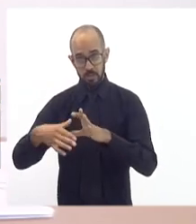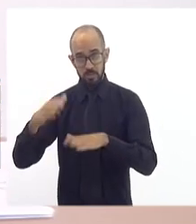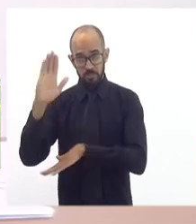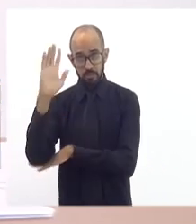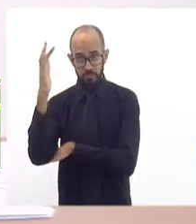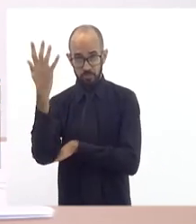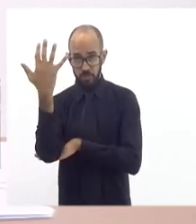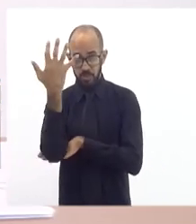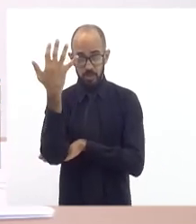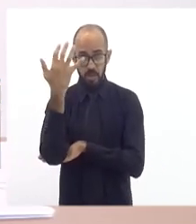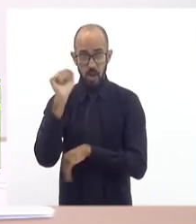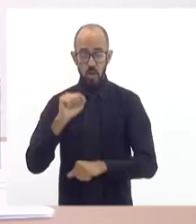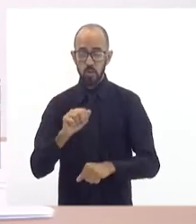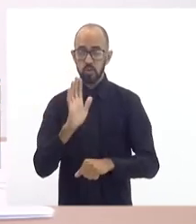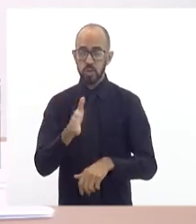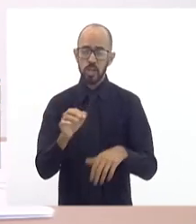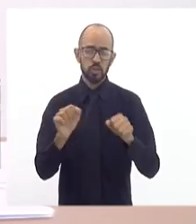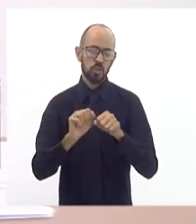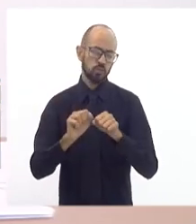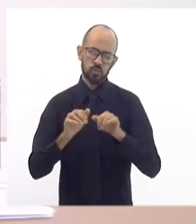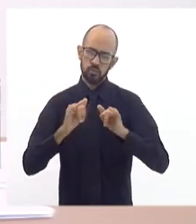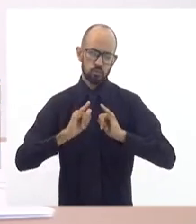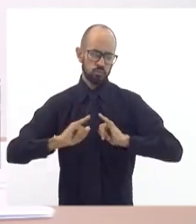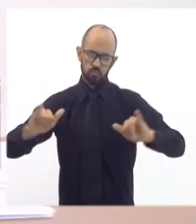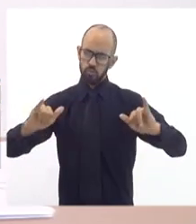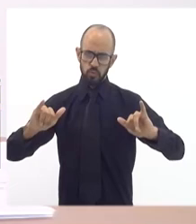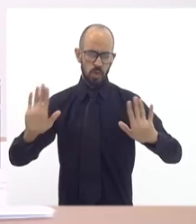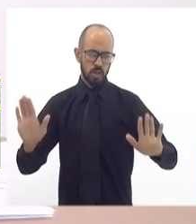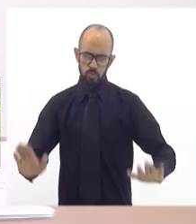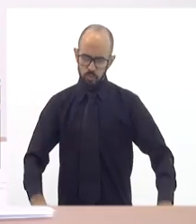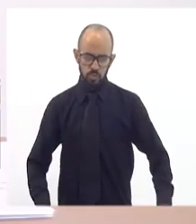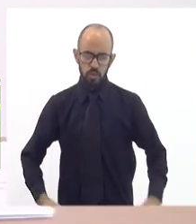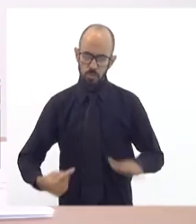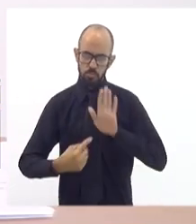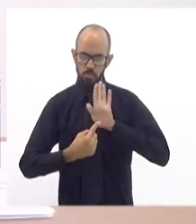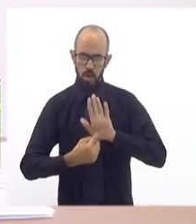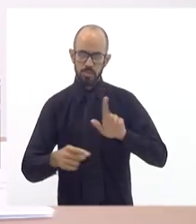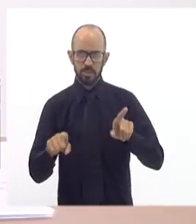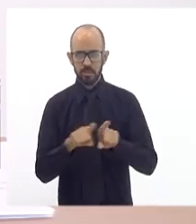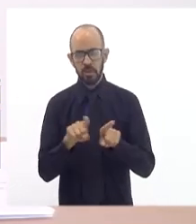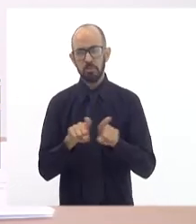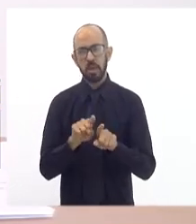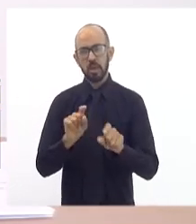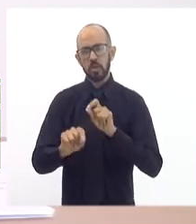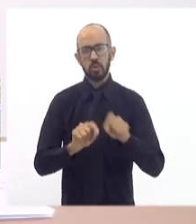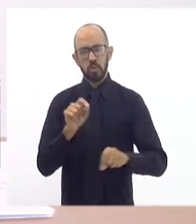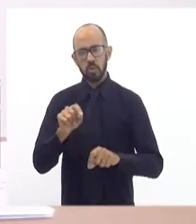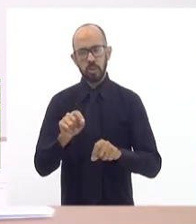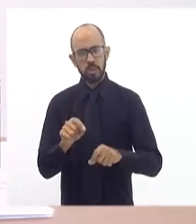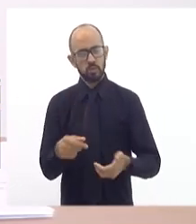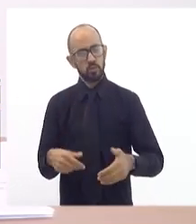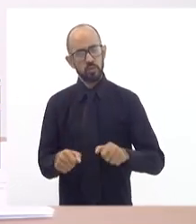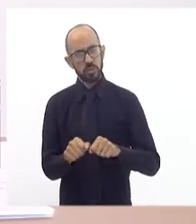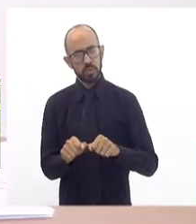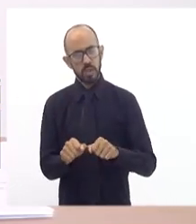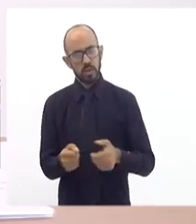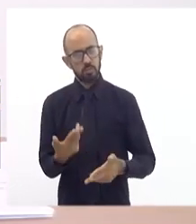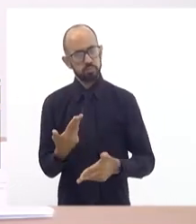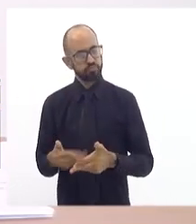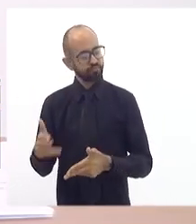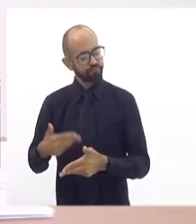312d a vida civil já havia sido emitida o que tá me revela como licenciamento foi conduzido a toque de caixa